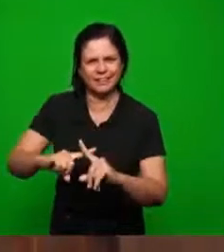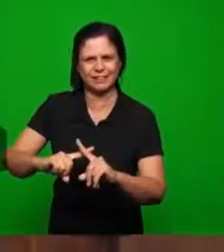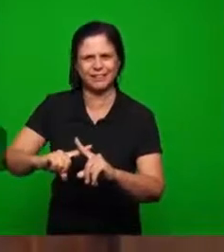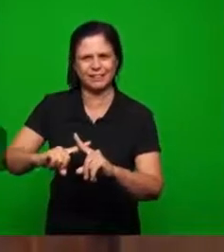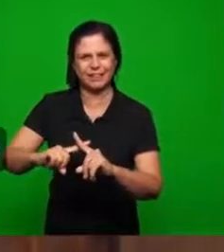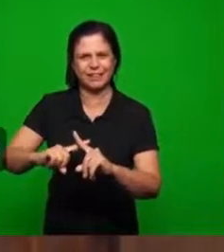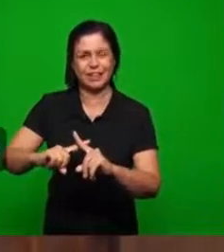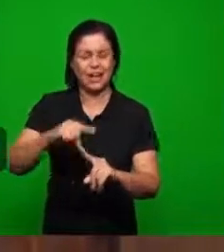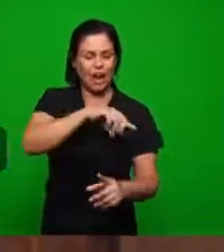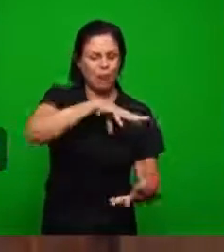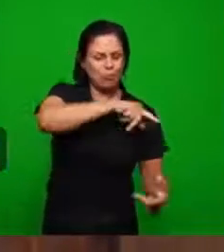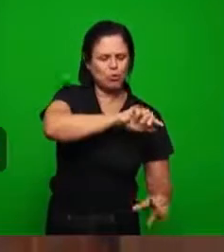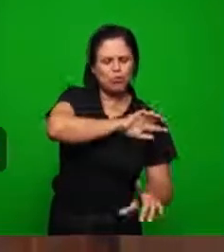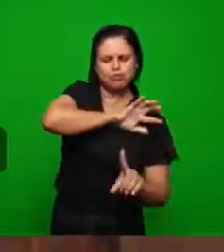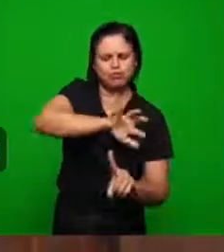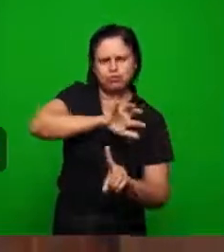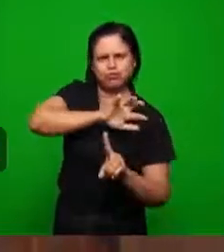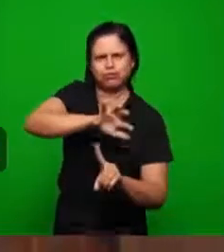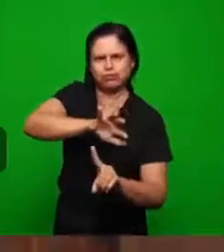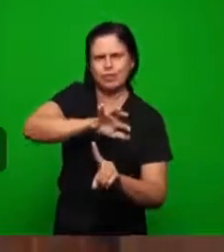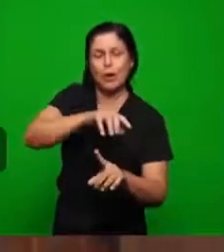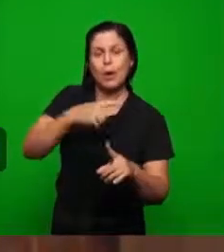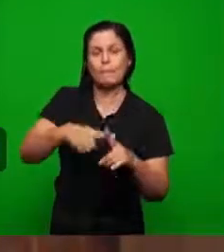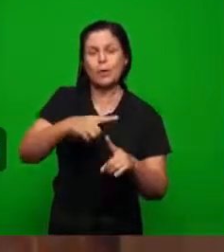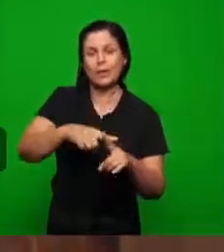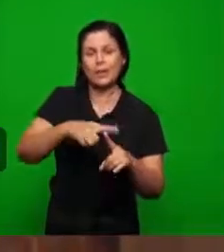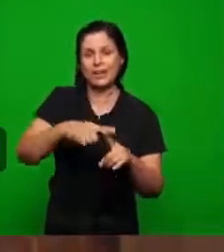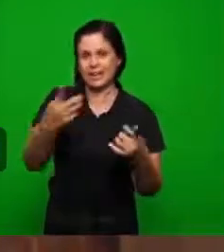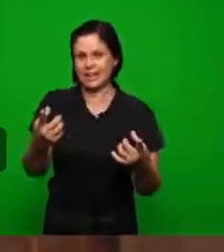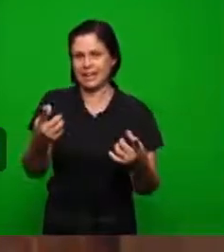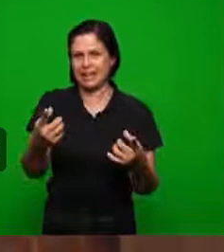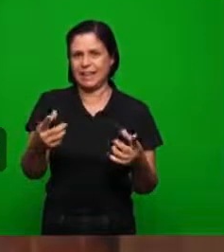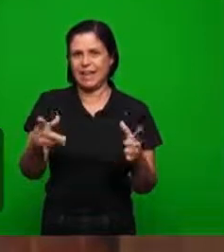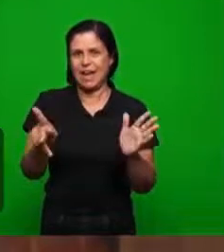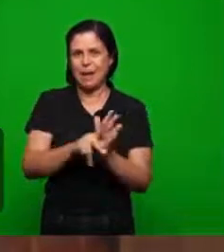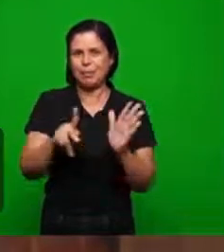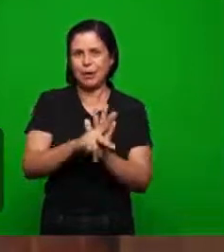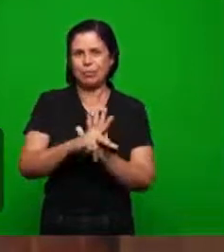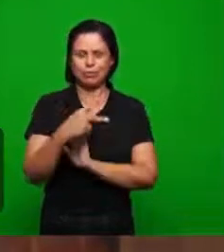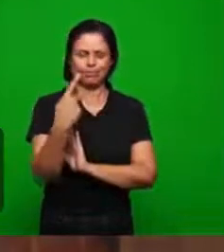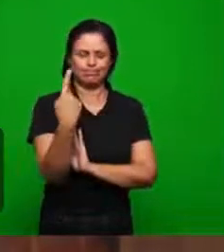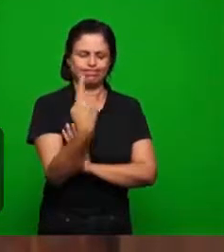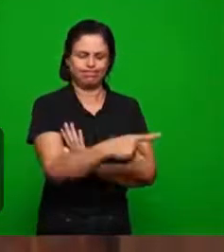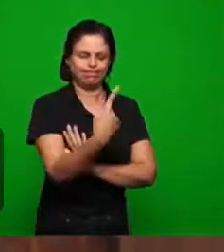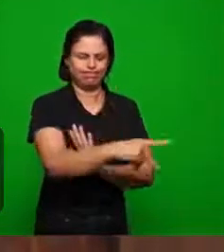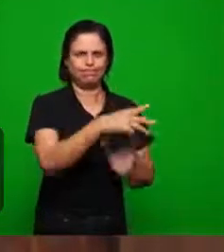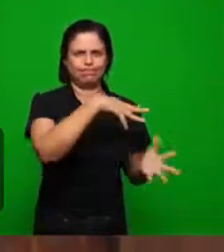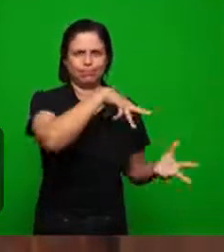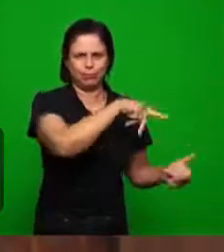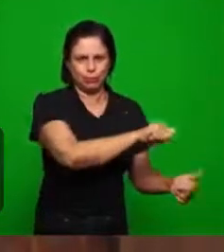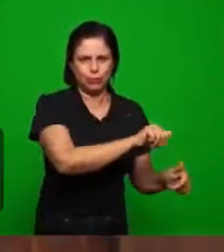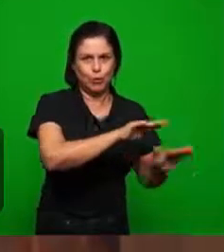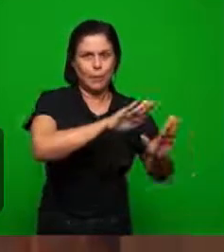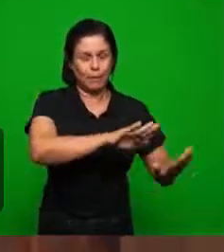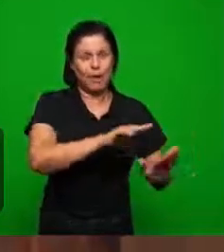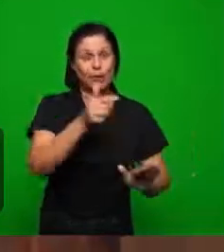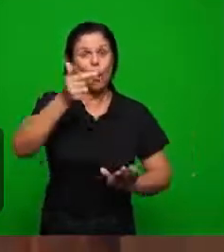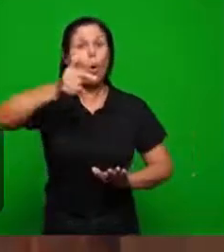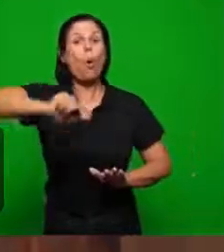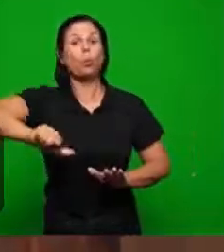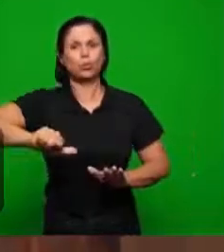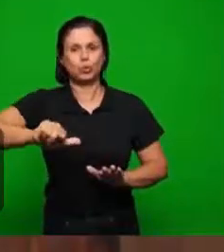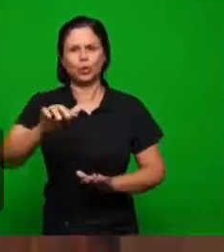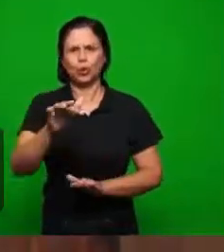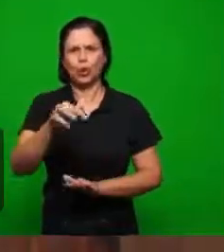crescer, aquele que alegra, aquele que é dela mesmo, é o fermento da uva, é o